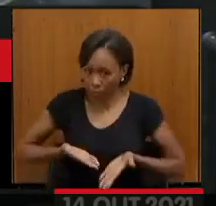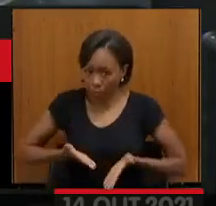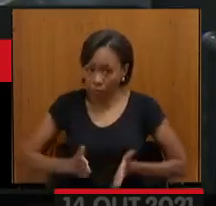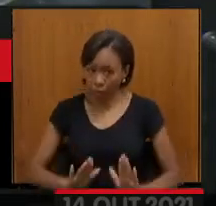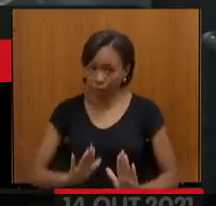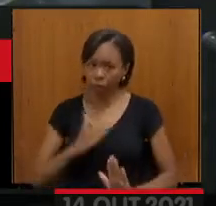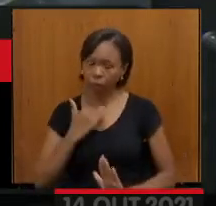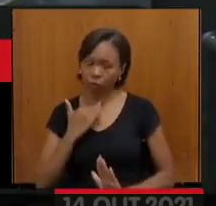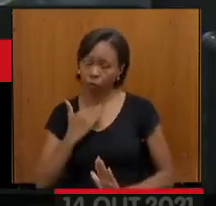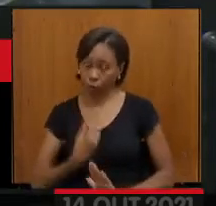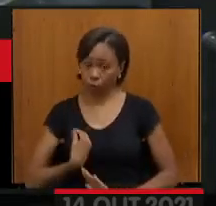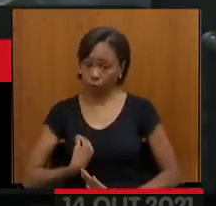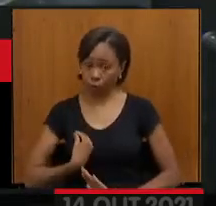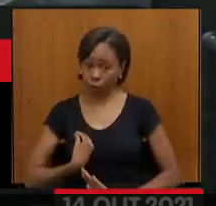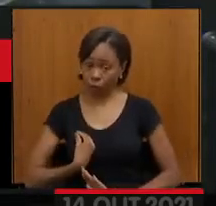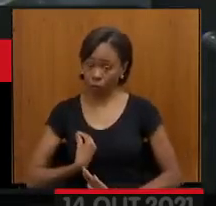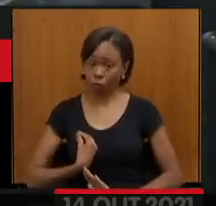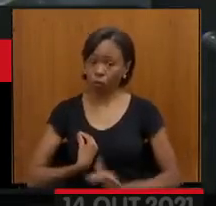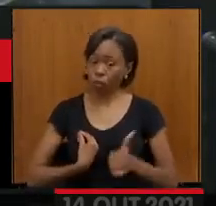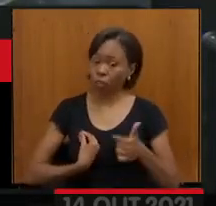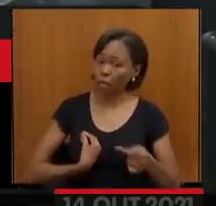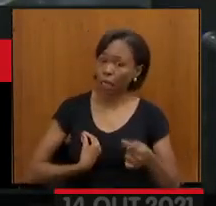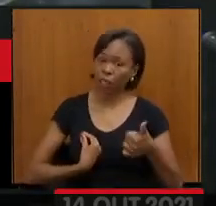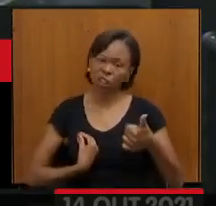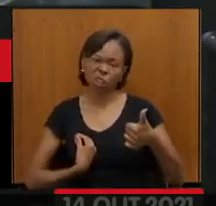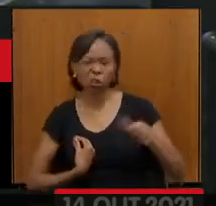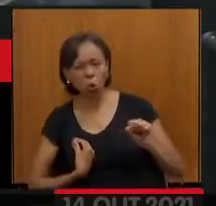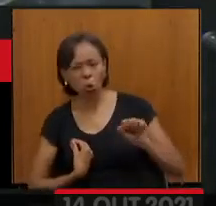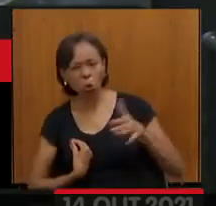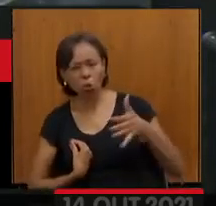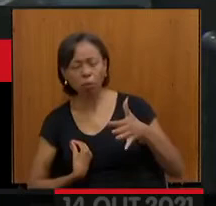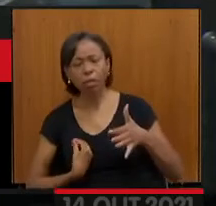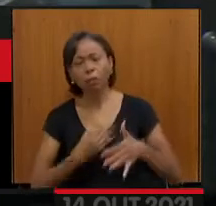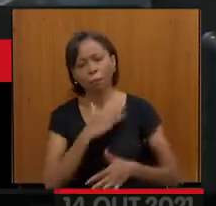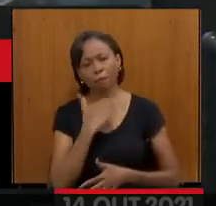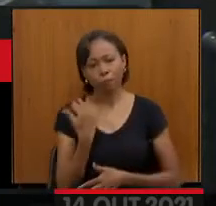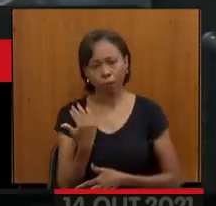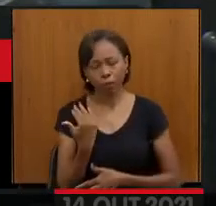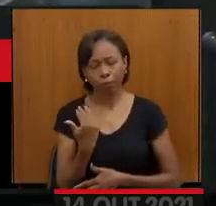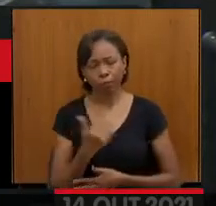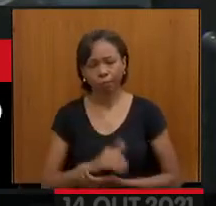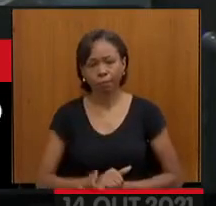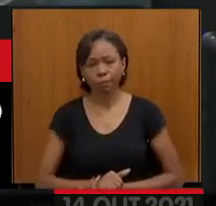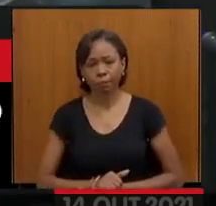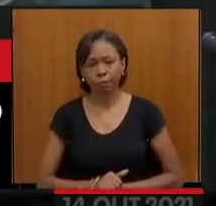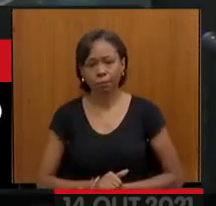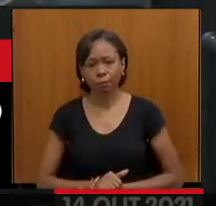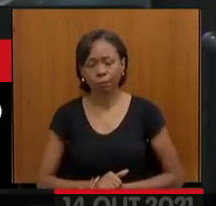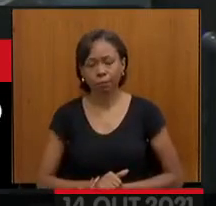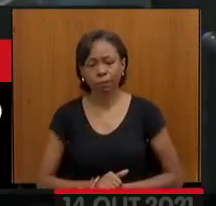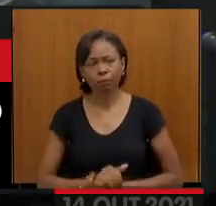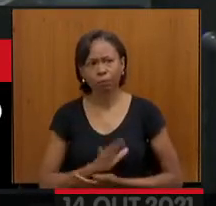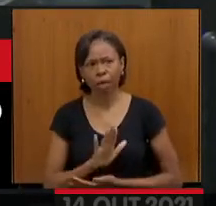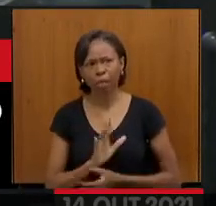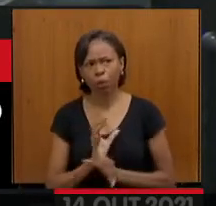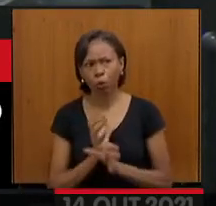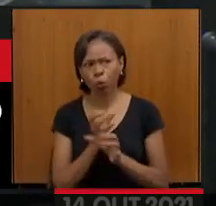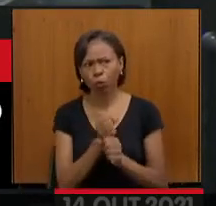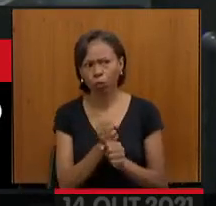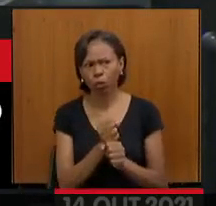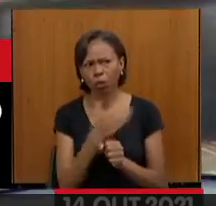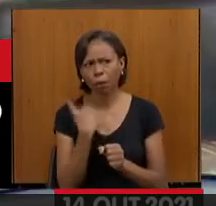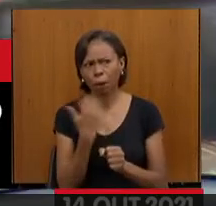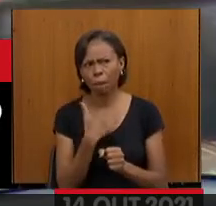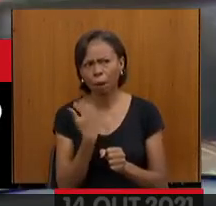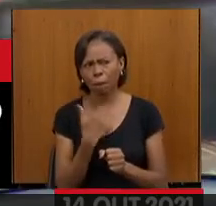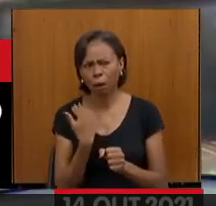atual, podem quase ser consideradas inevitáveis. Mas se existe esse número, e esse número existe em muitos